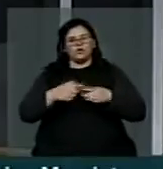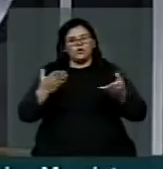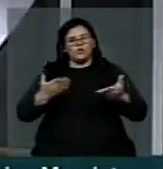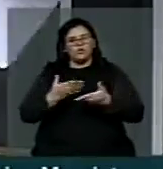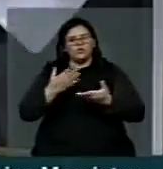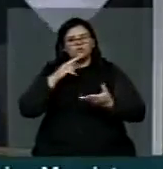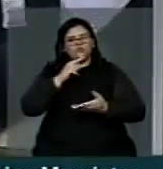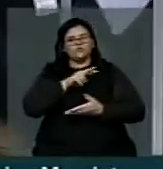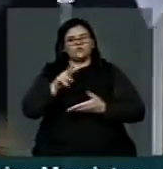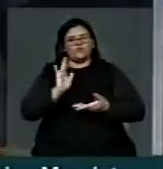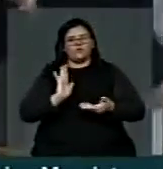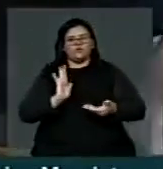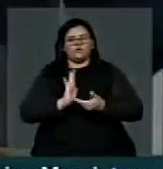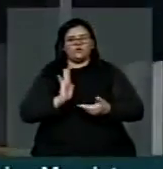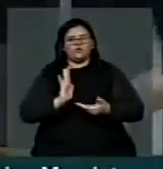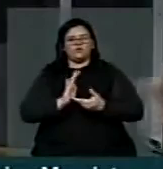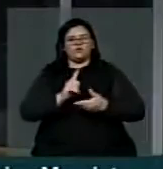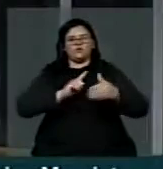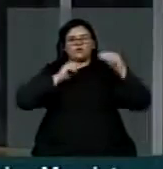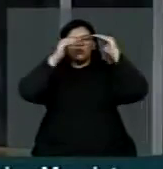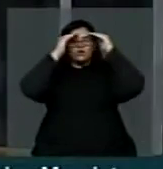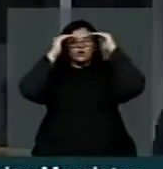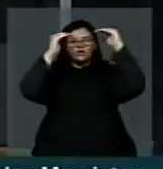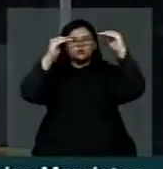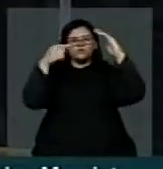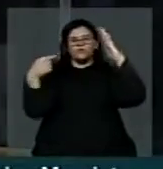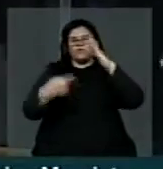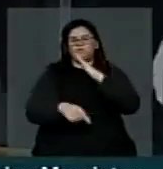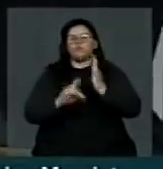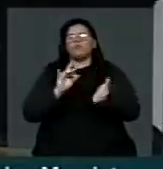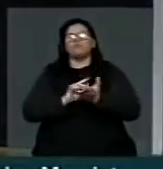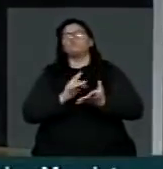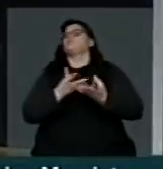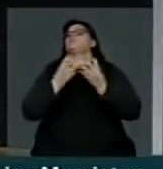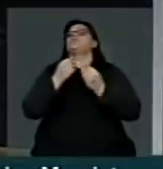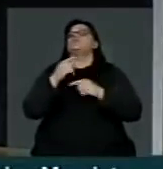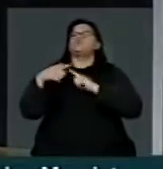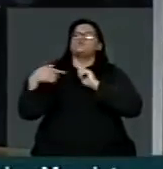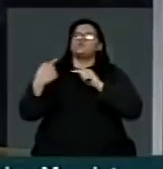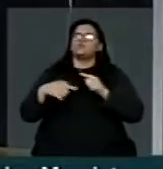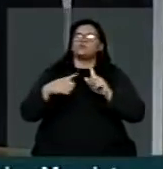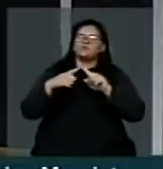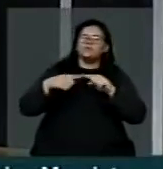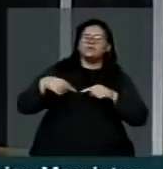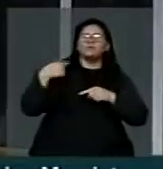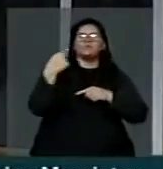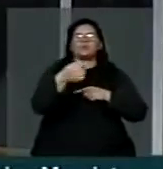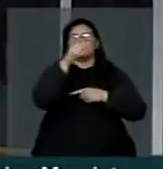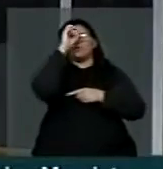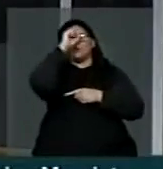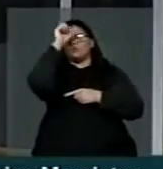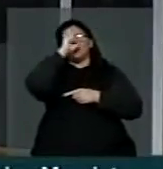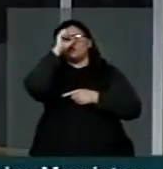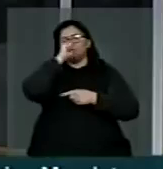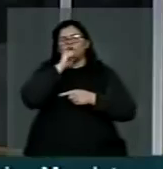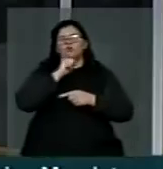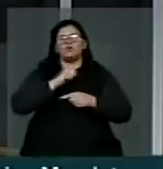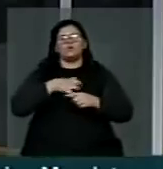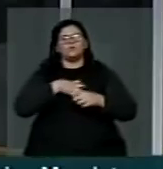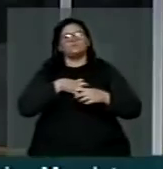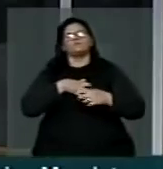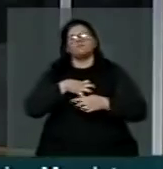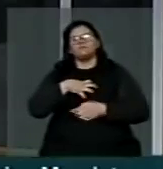na Câmara com um respeito profundo, o respeito que muitas gerações depois aprenderam e nutriram